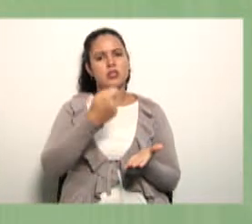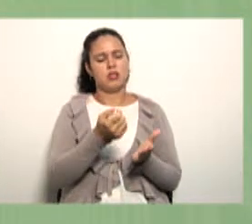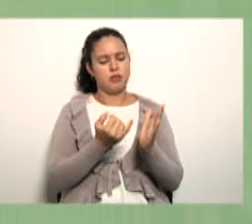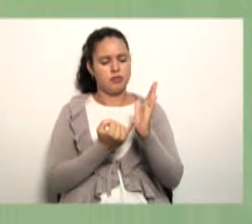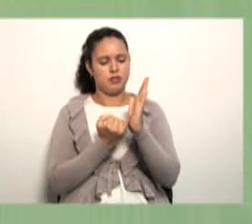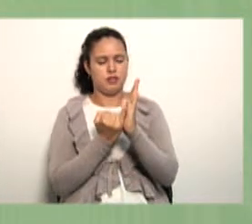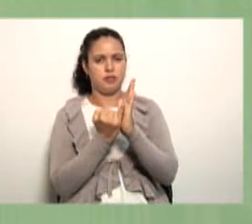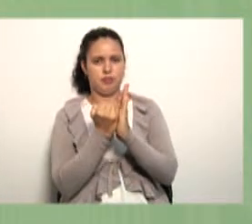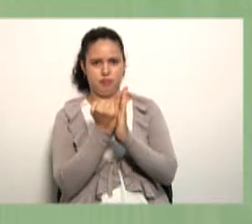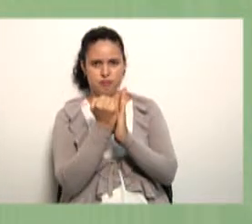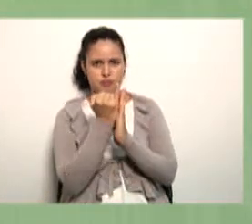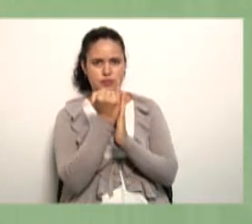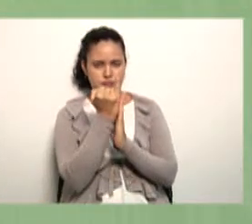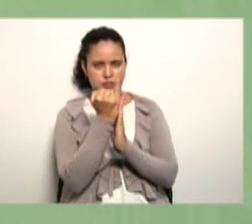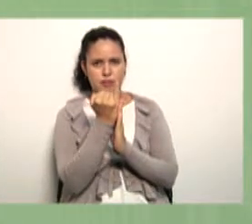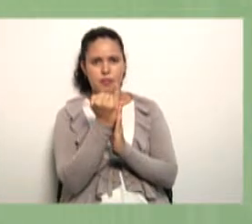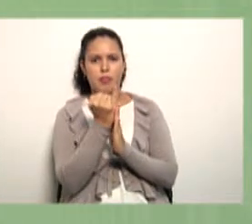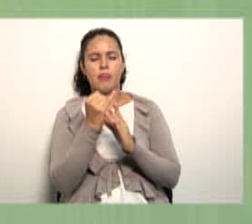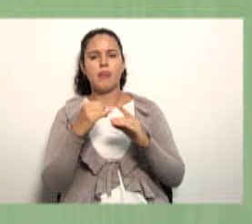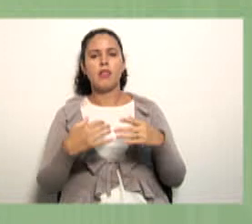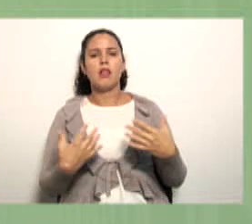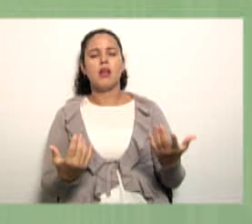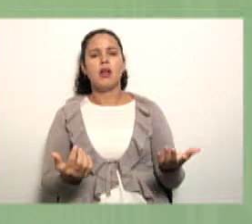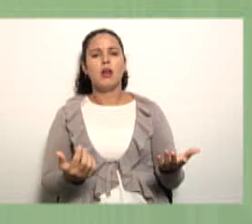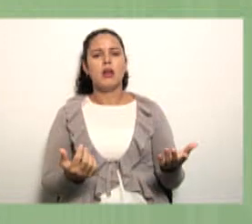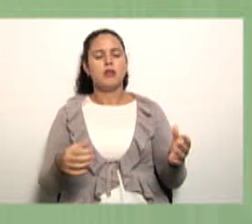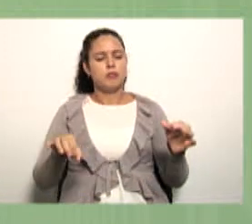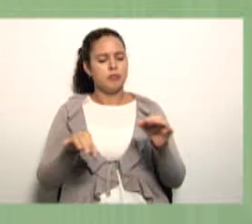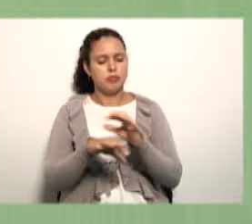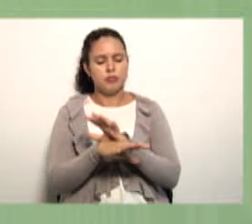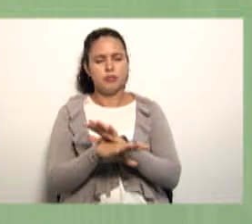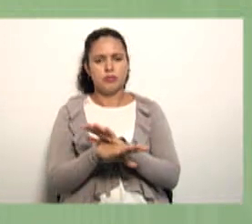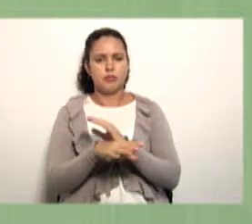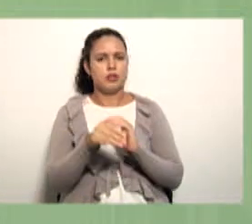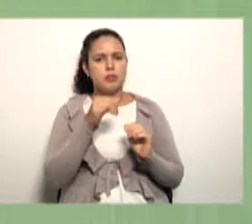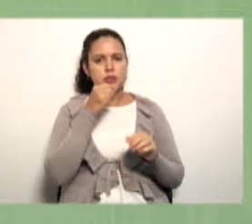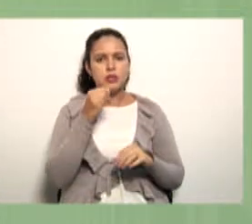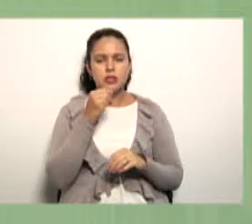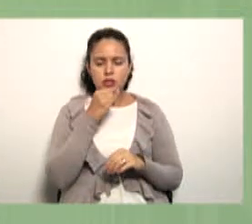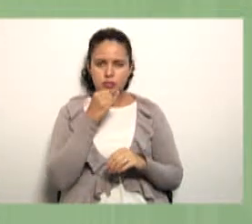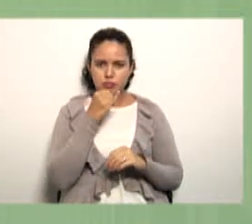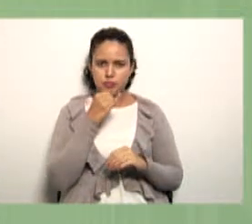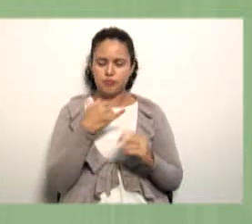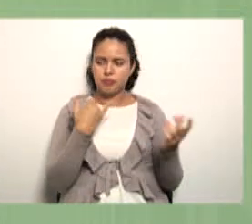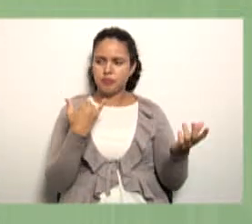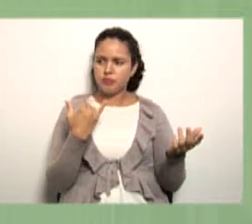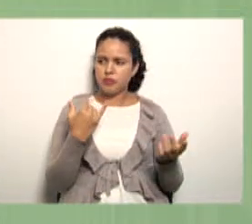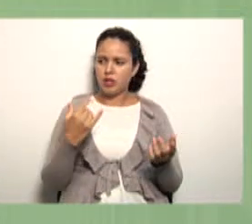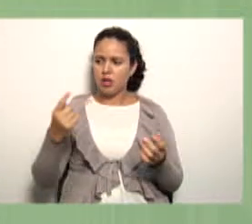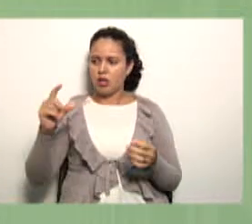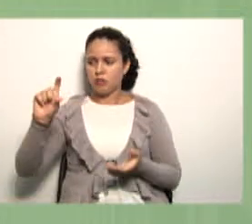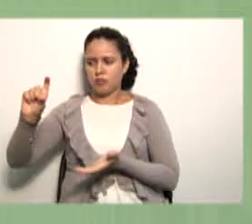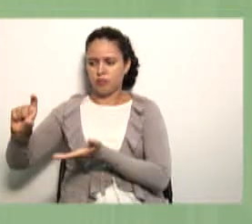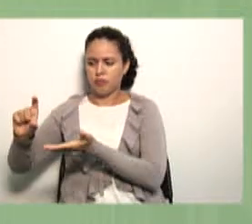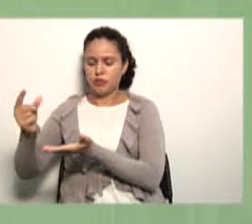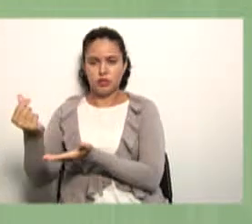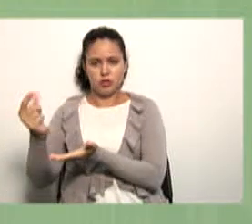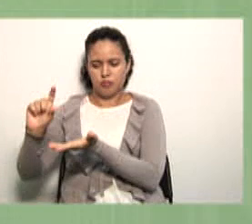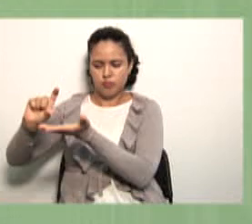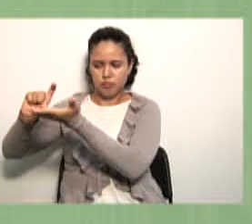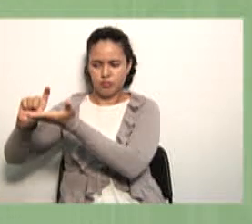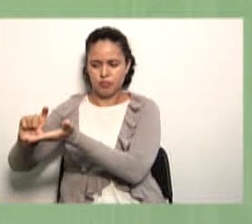preço. O resultado é que a mesma quantidade de dinheiro não compra mais a mesma quantidade de produtos no